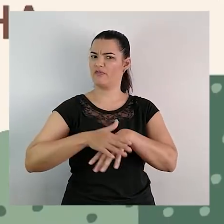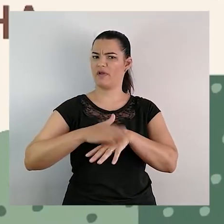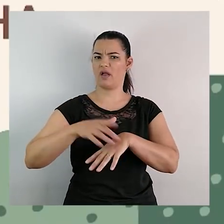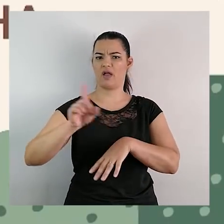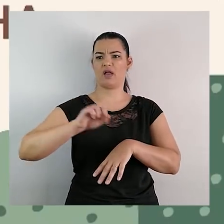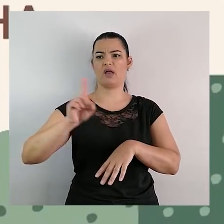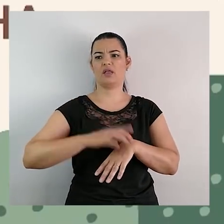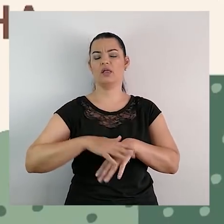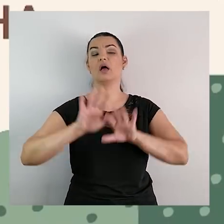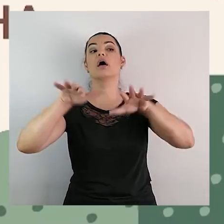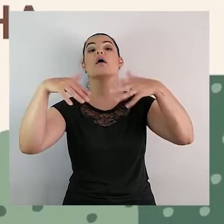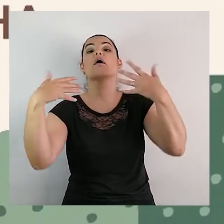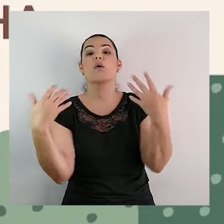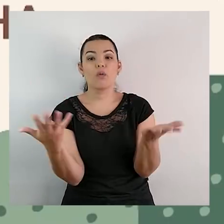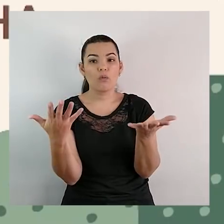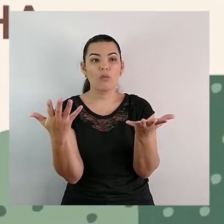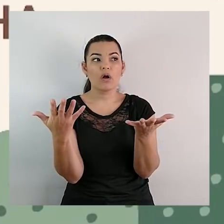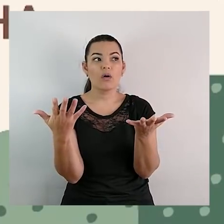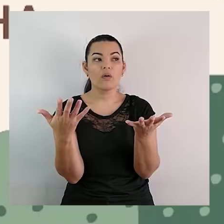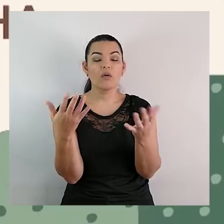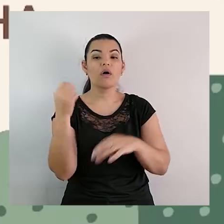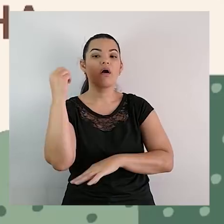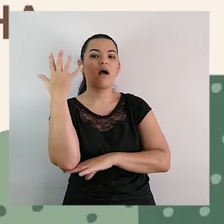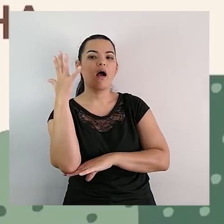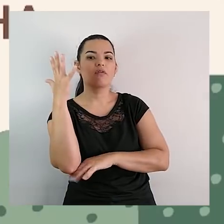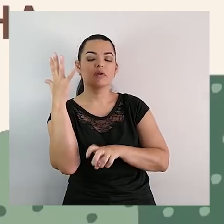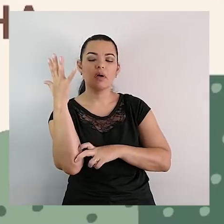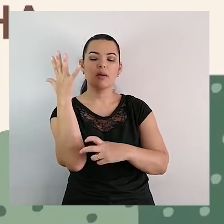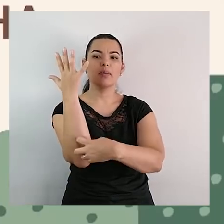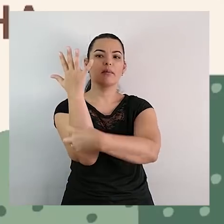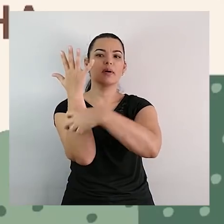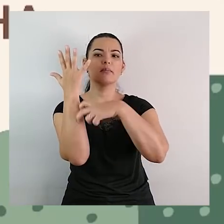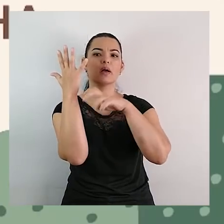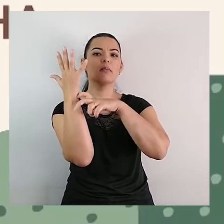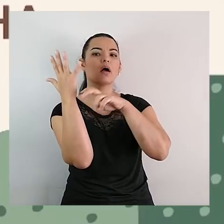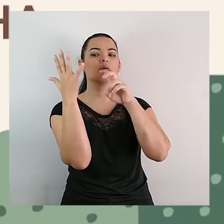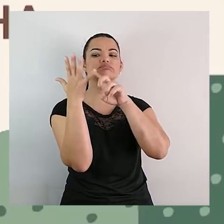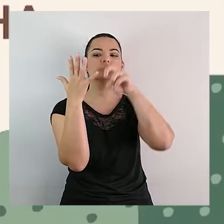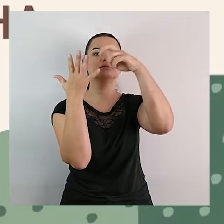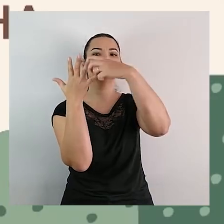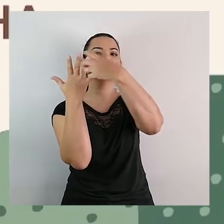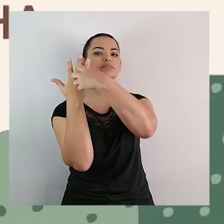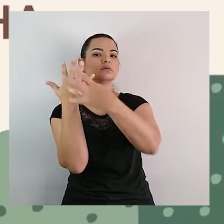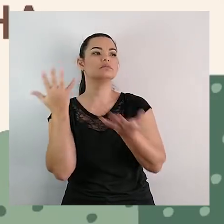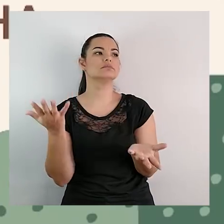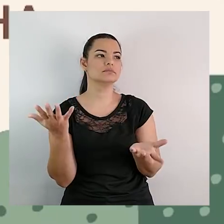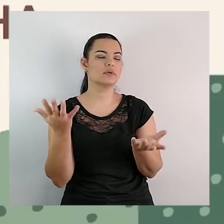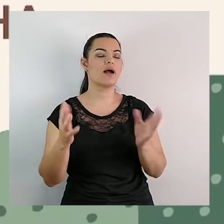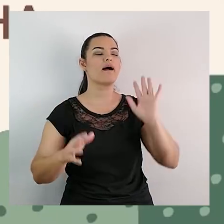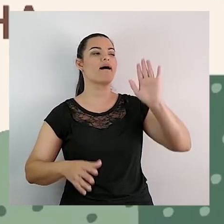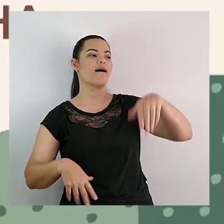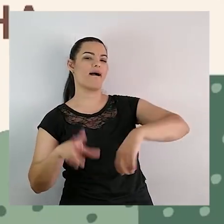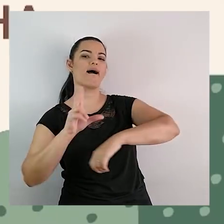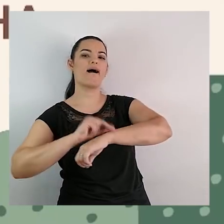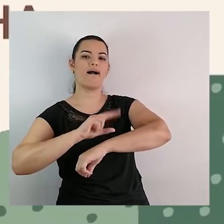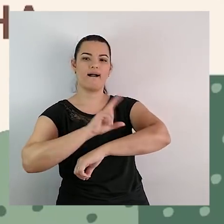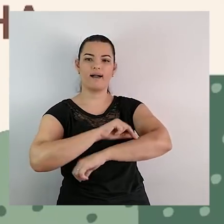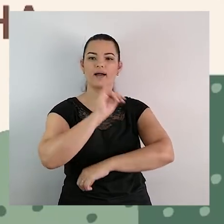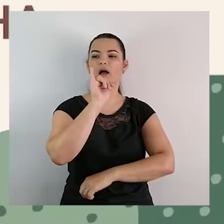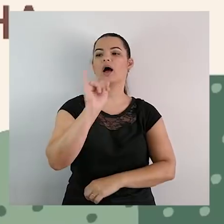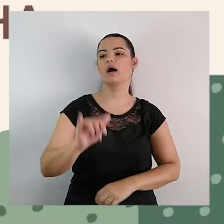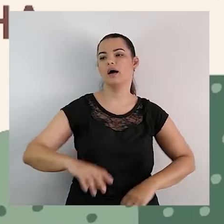galho mostrando a cauda peluda? Pelo visto, guisalhou o grilo.